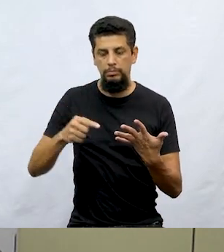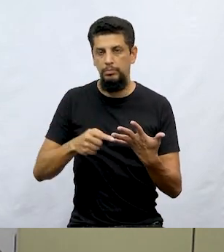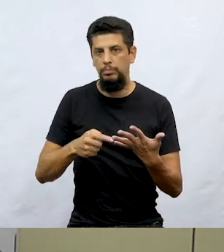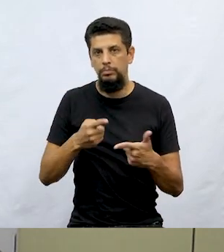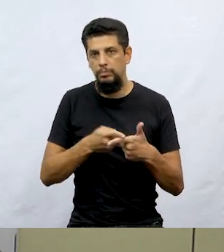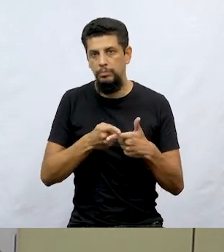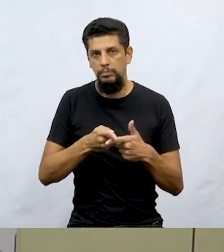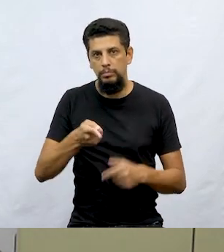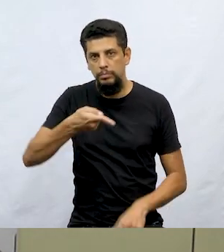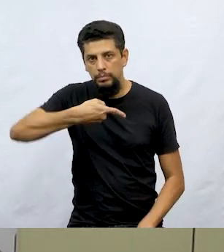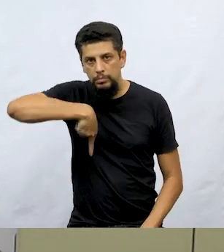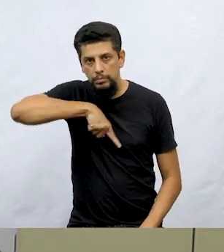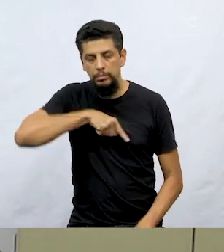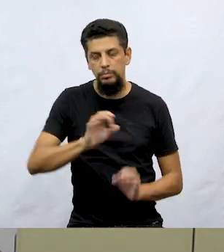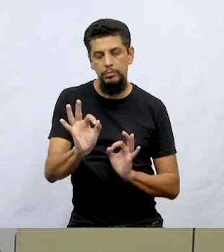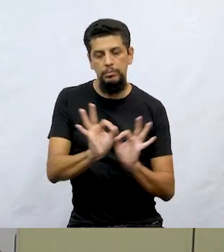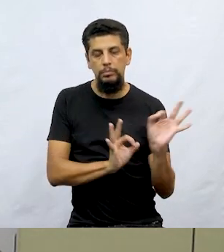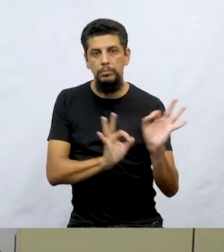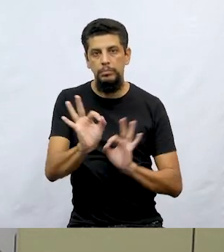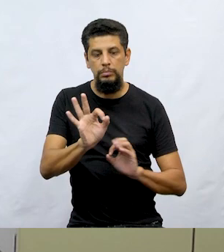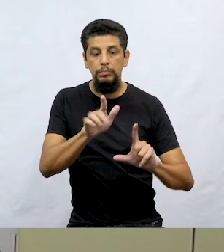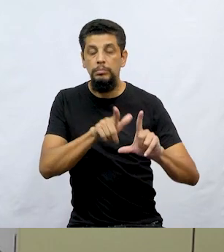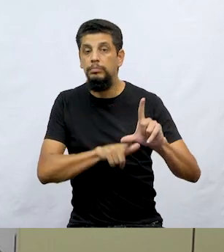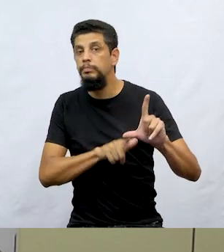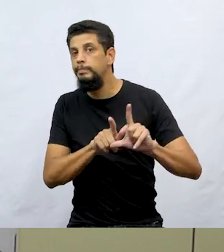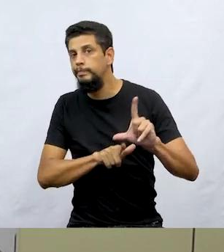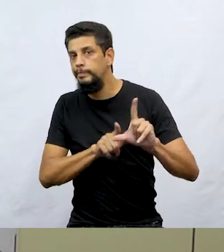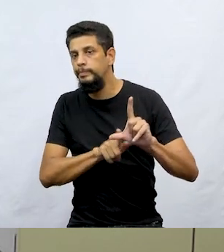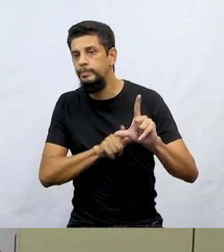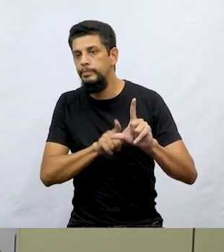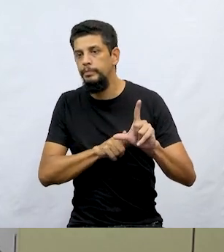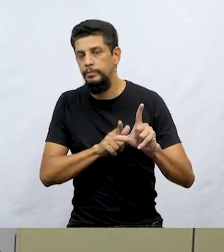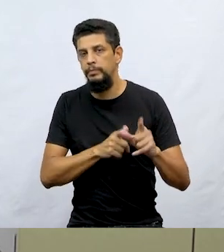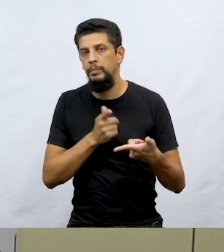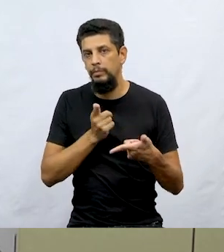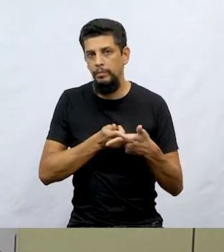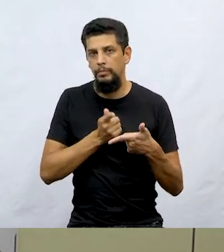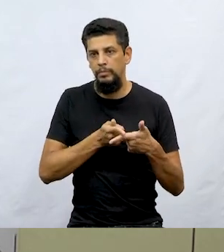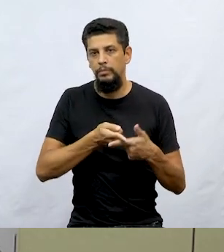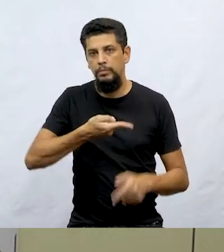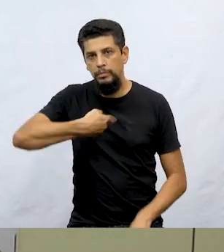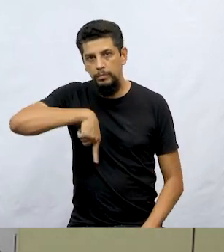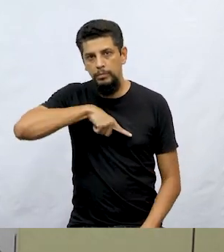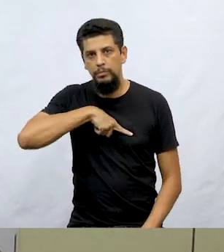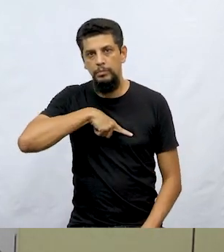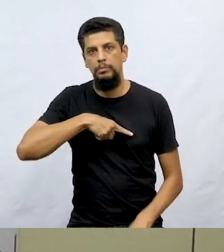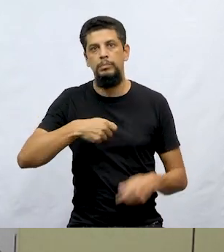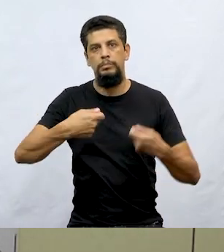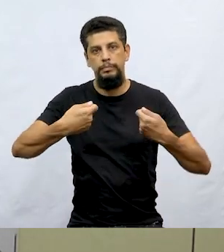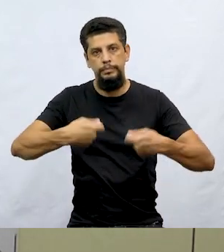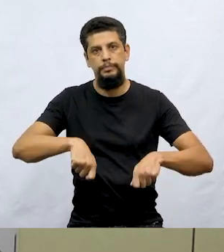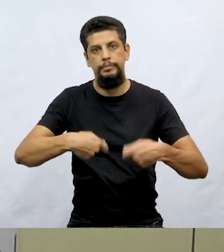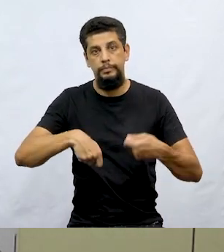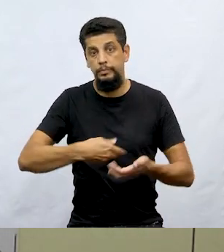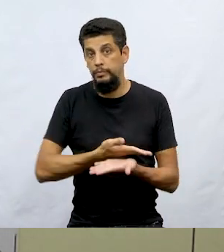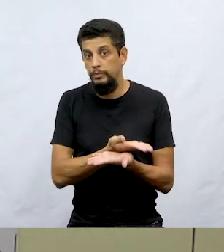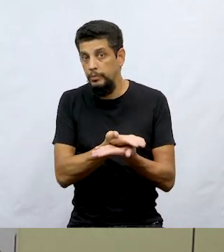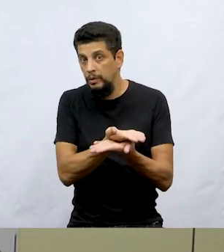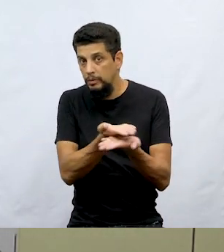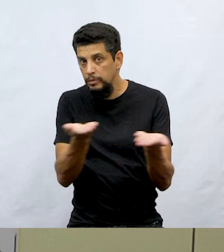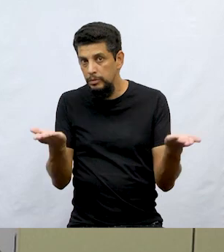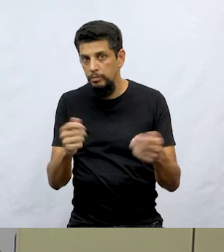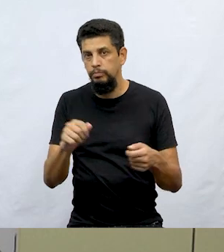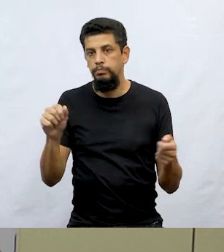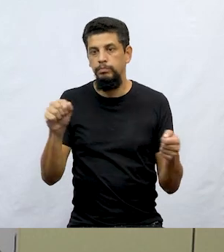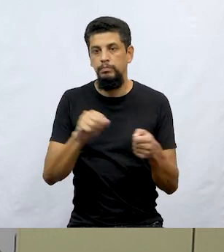Muito bem. E por que que nós separamos estas letras? É justamente porque nós vamos precisar que